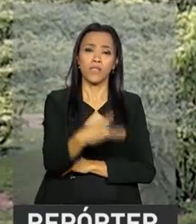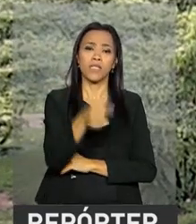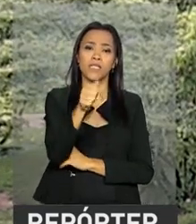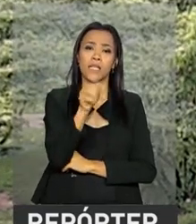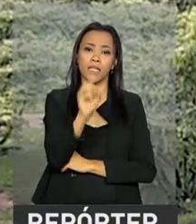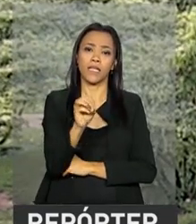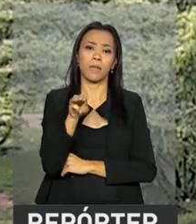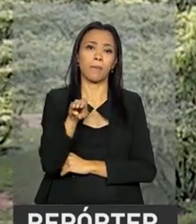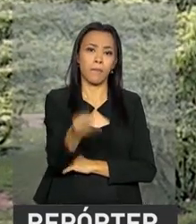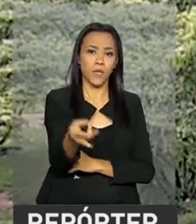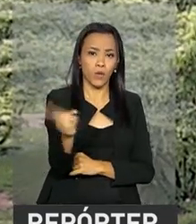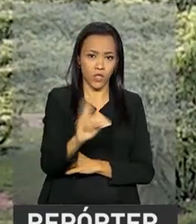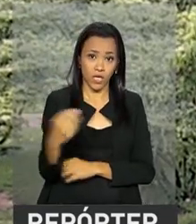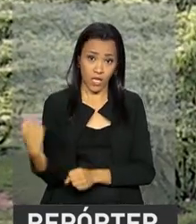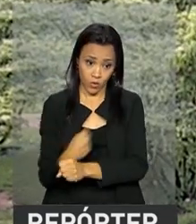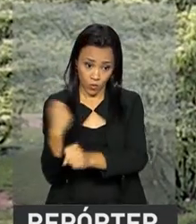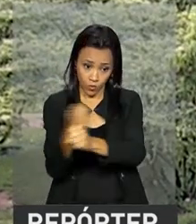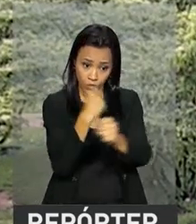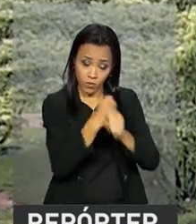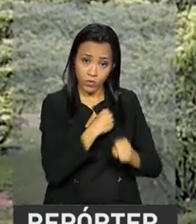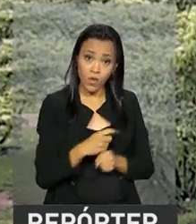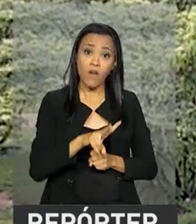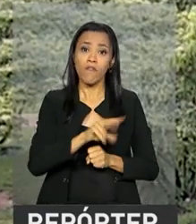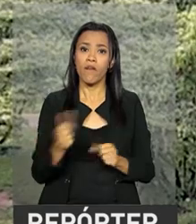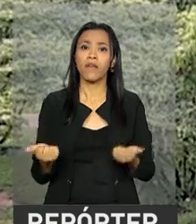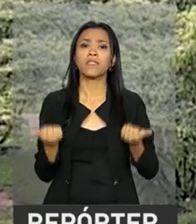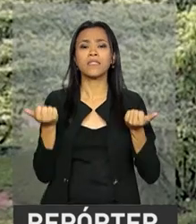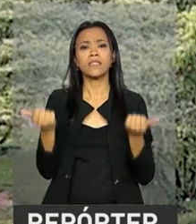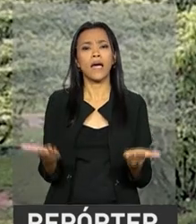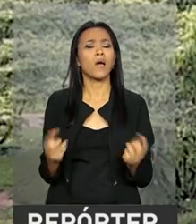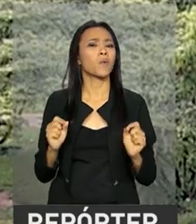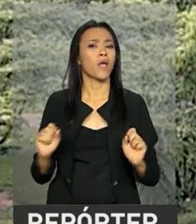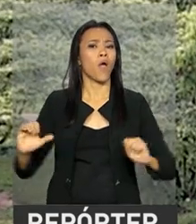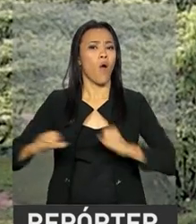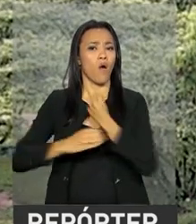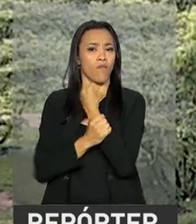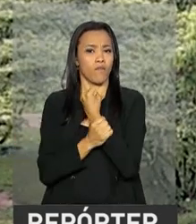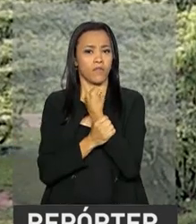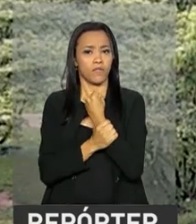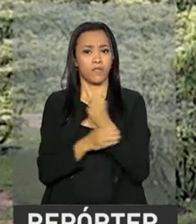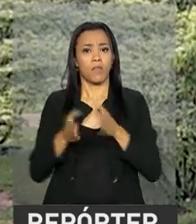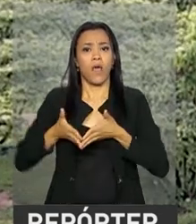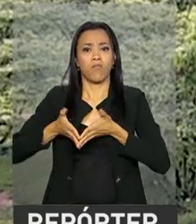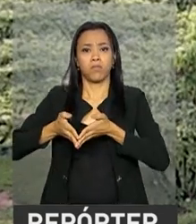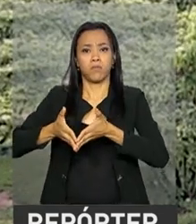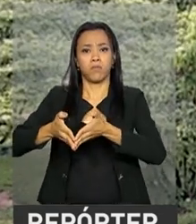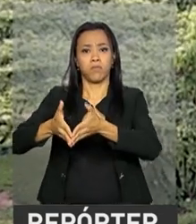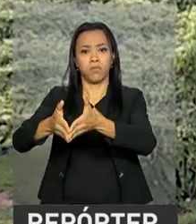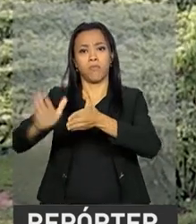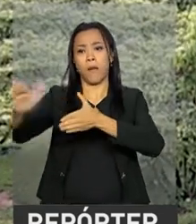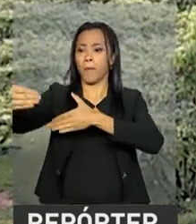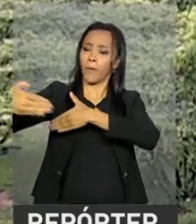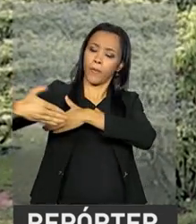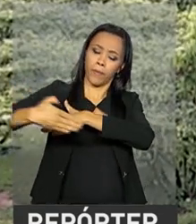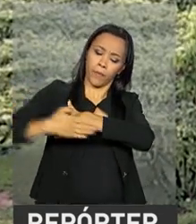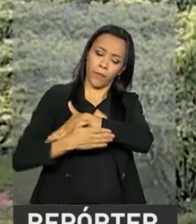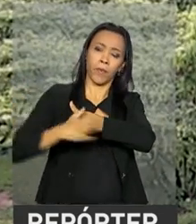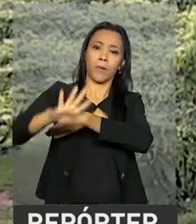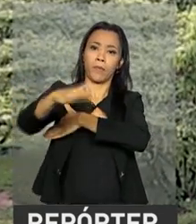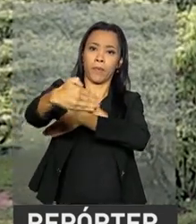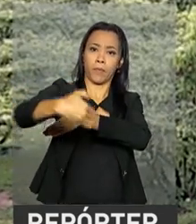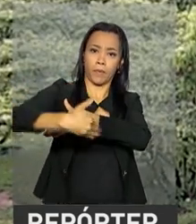deais as obras vão oferecer mais segurança à navegação e devem aumentar a capacidade de